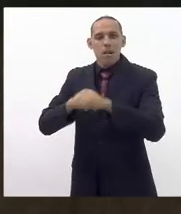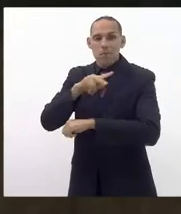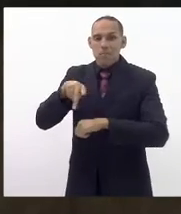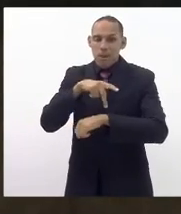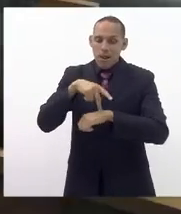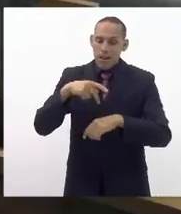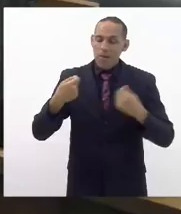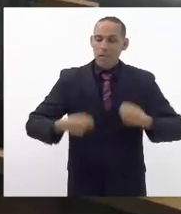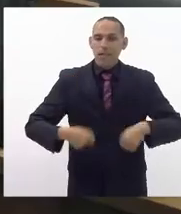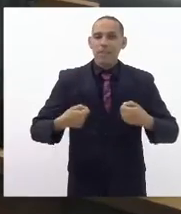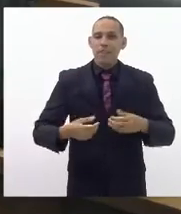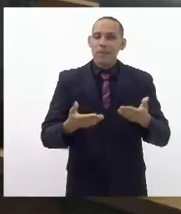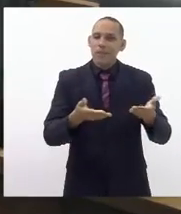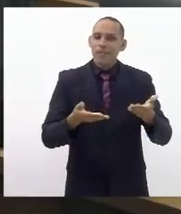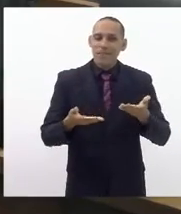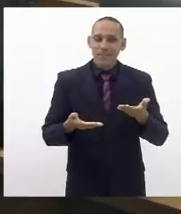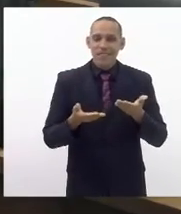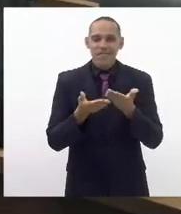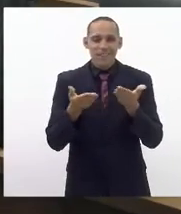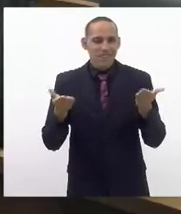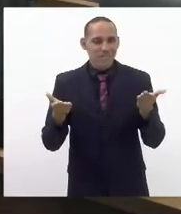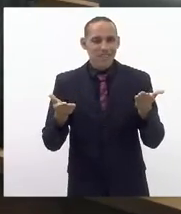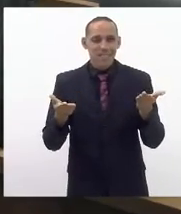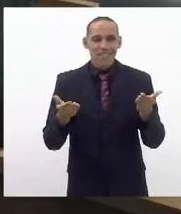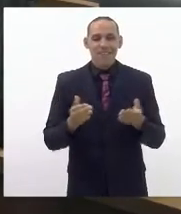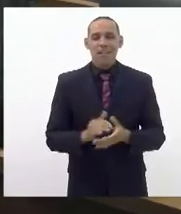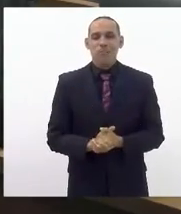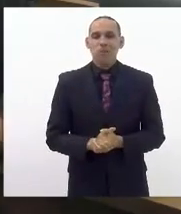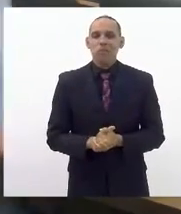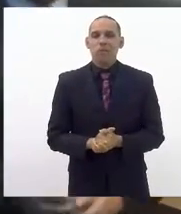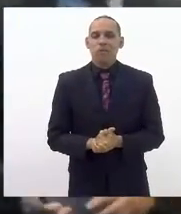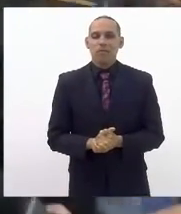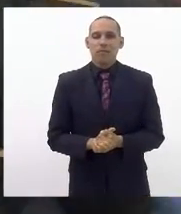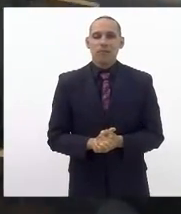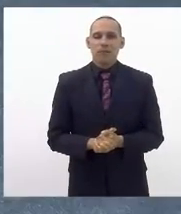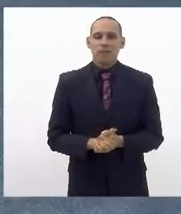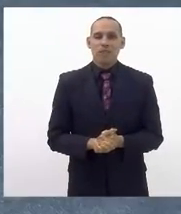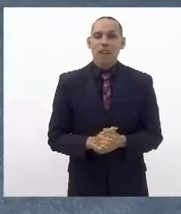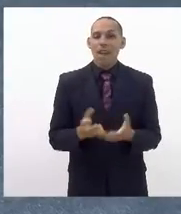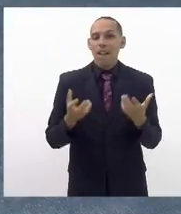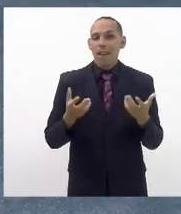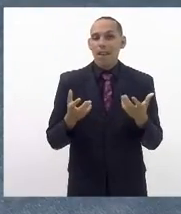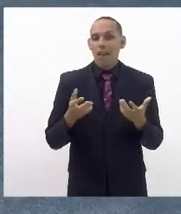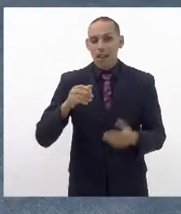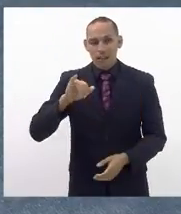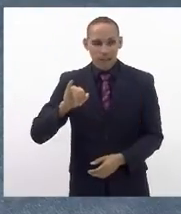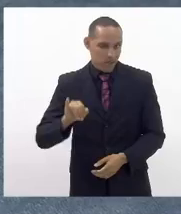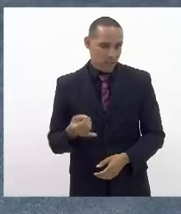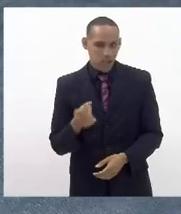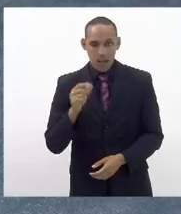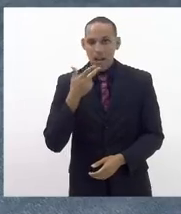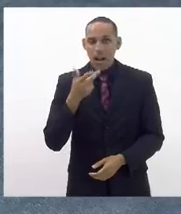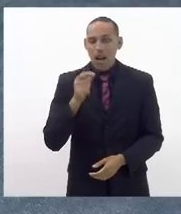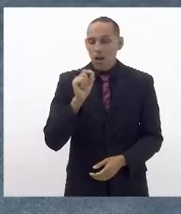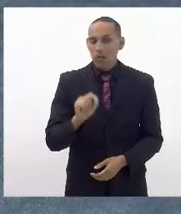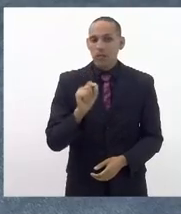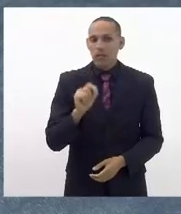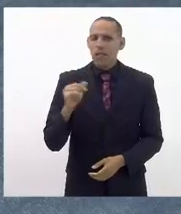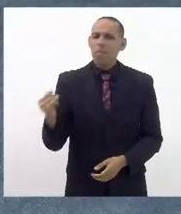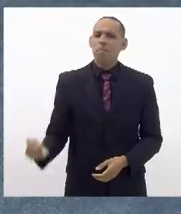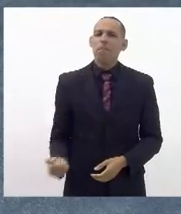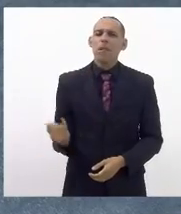precisa. Então, bem-vindos, bem-vindas, bem-vindes. E eu quero aproveitar e falar da